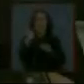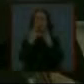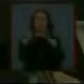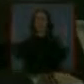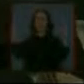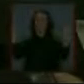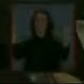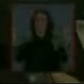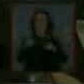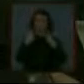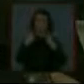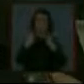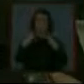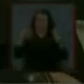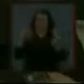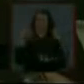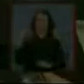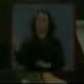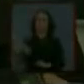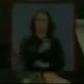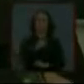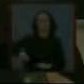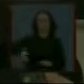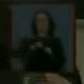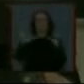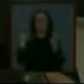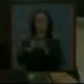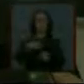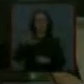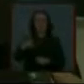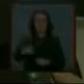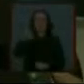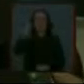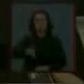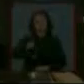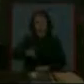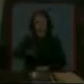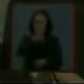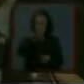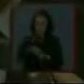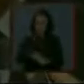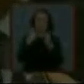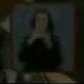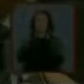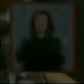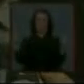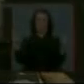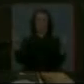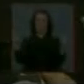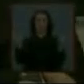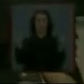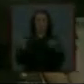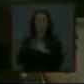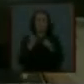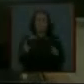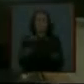de liberdade em que a sociedade portuguesa se deve incluir. E não vejo razões